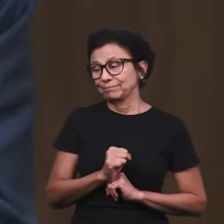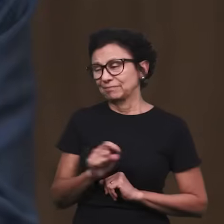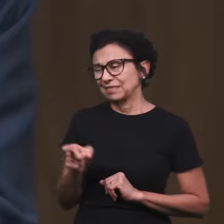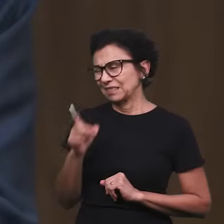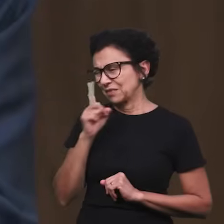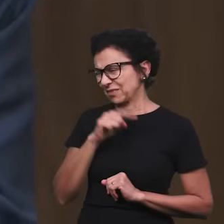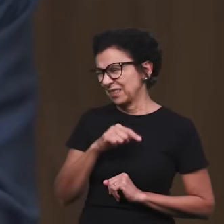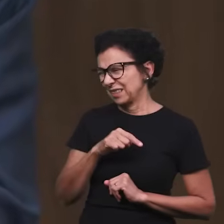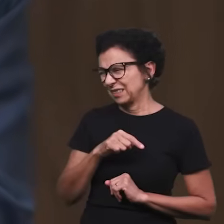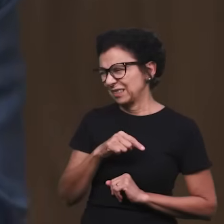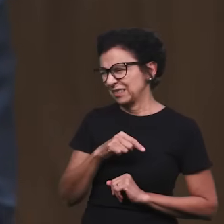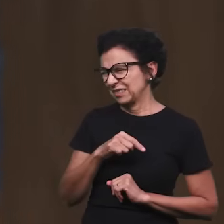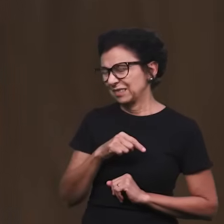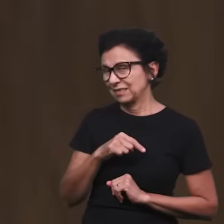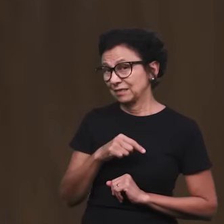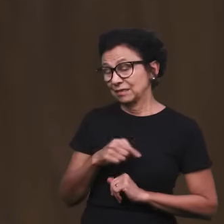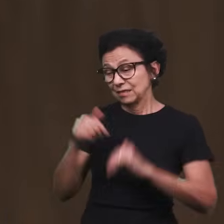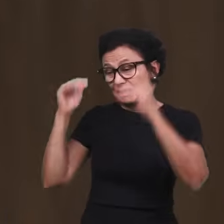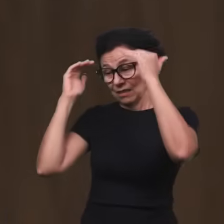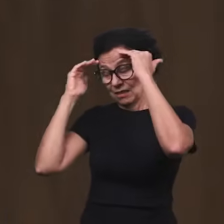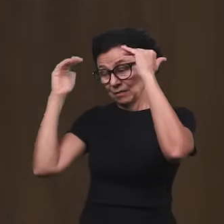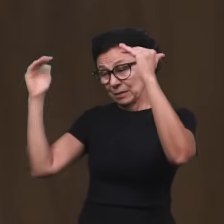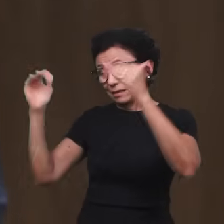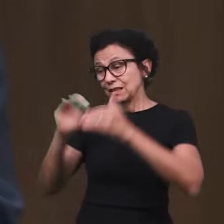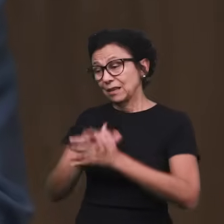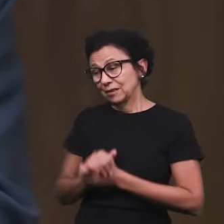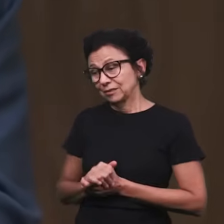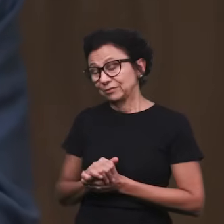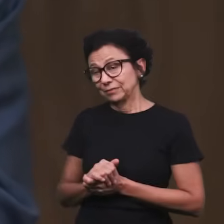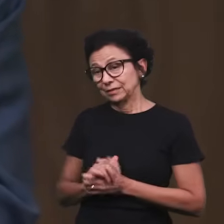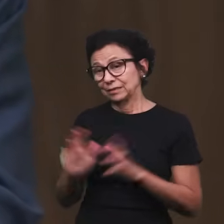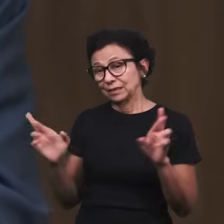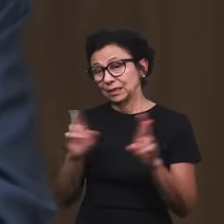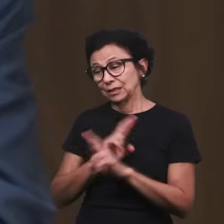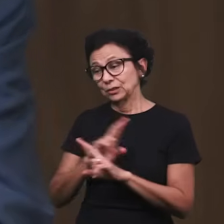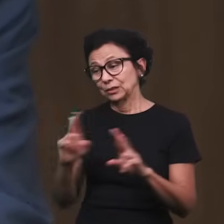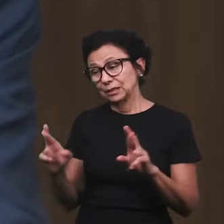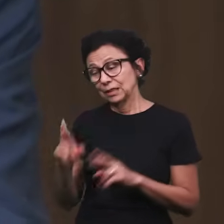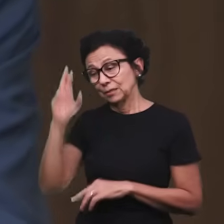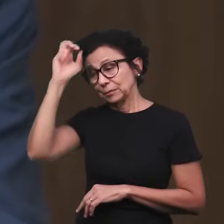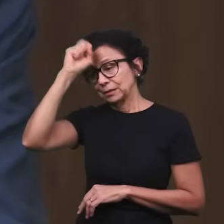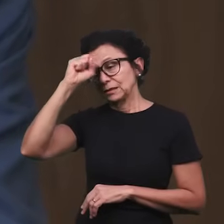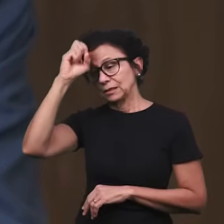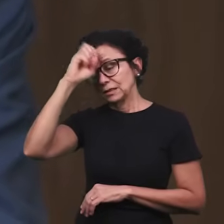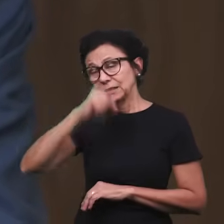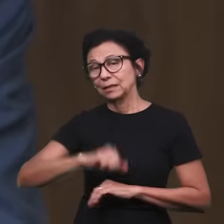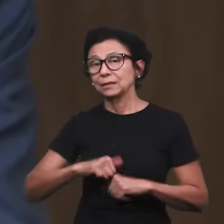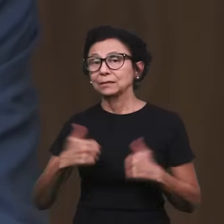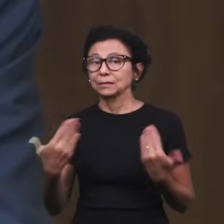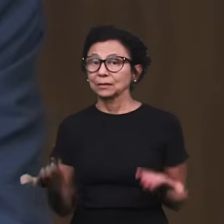do outro. E até a respeitar o defeito do outro. Então, a